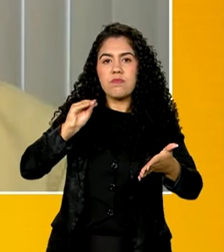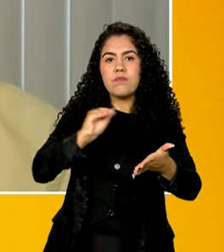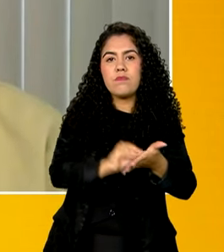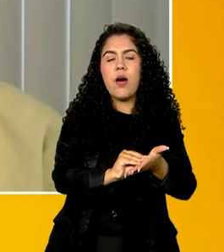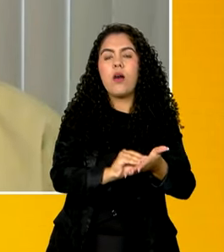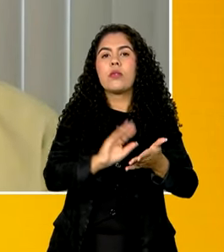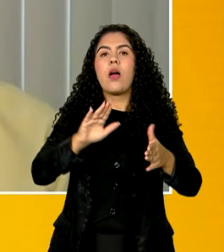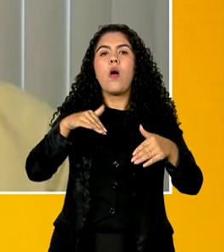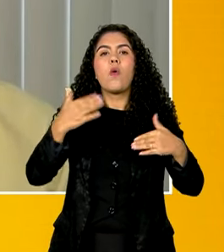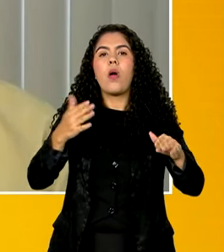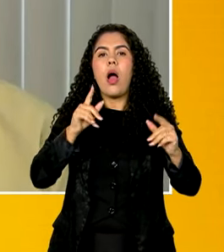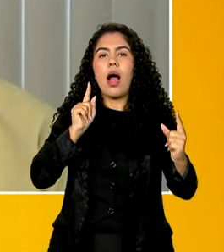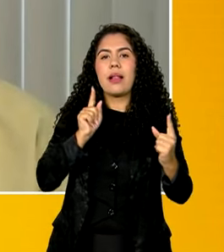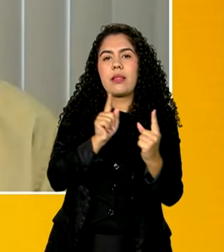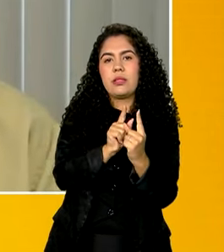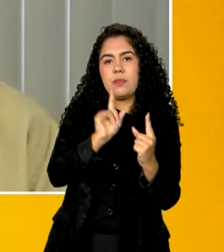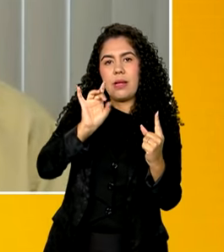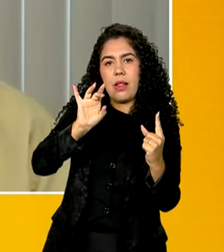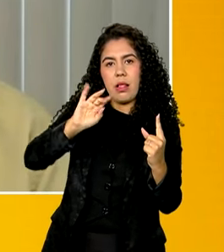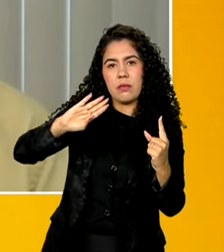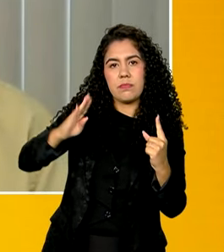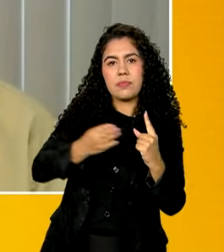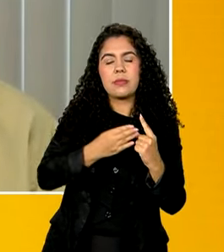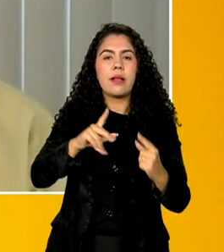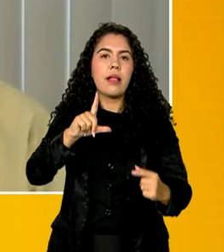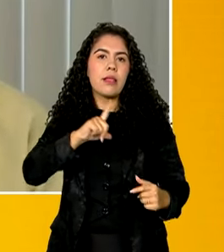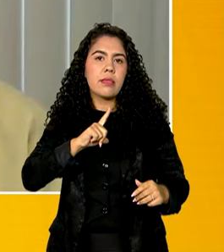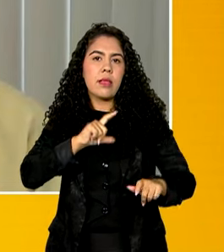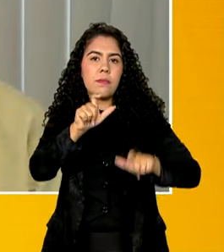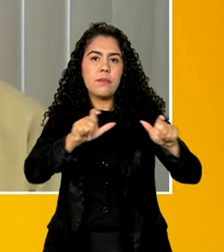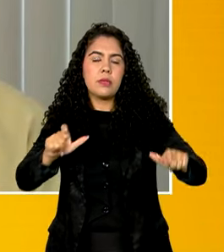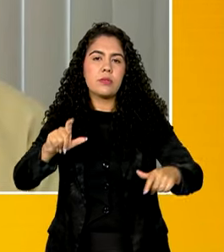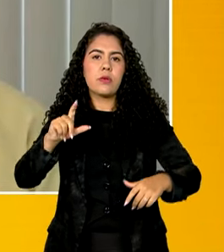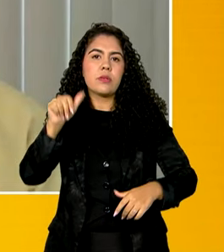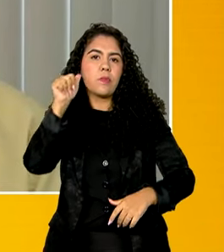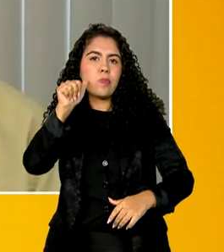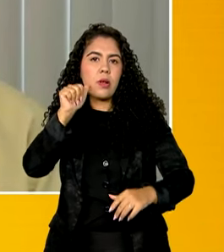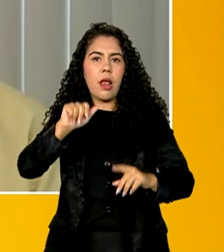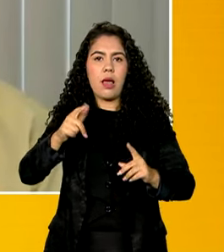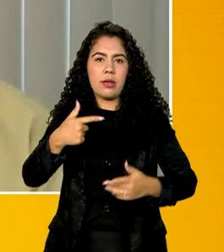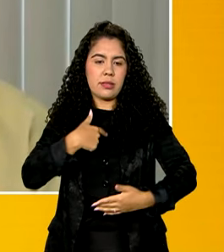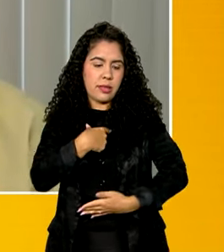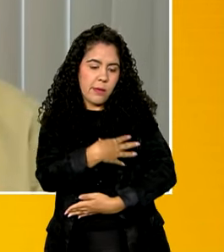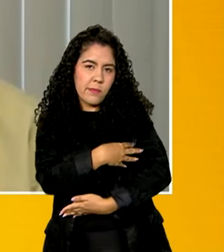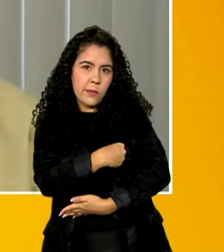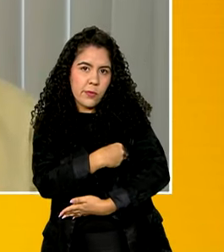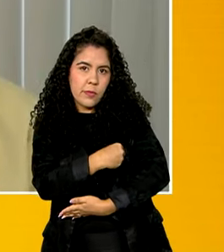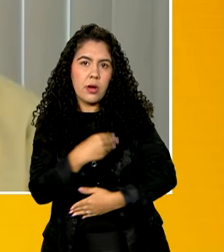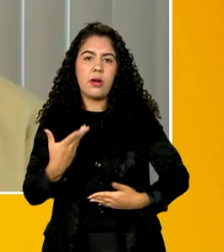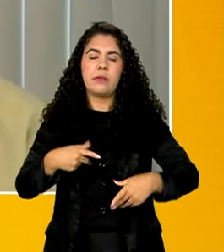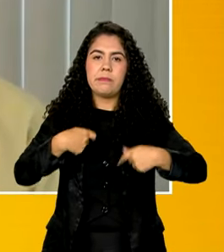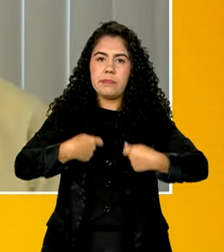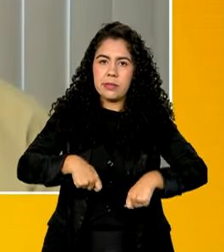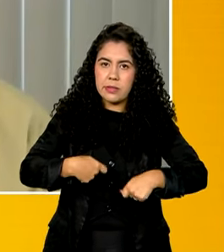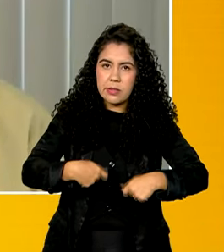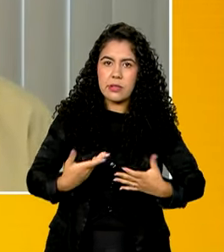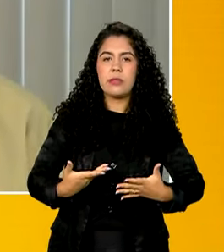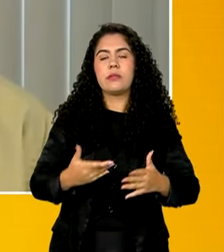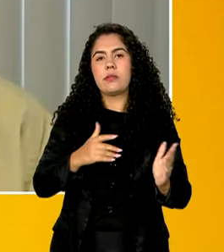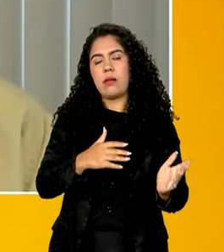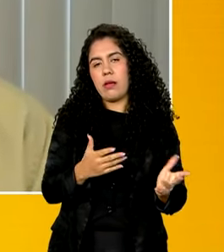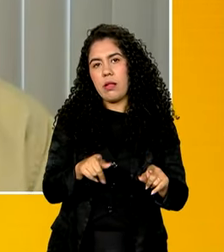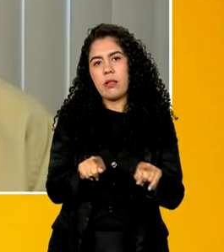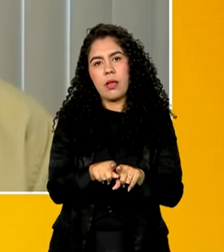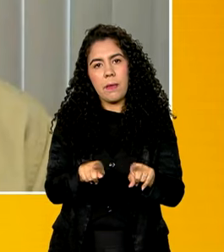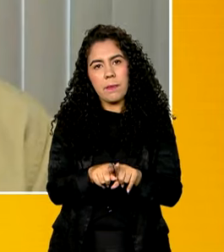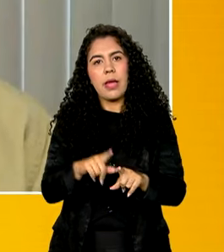especial. Então, nós temos casos desde pessoas, por exemplo, que são lactantes, né? Mulheres lactantes, que precisam amamentar durante a prova, então